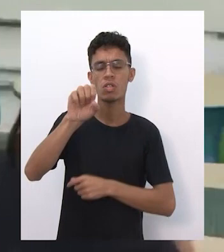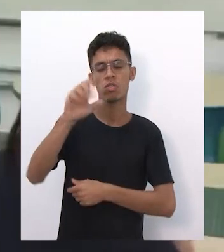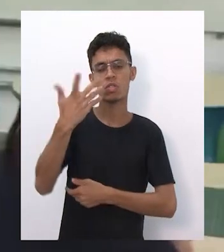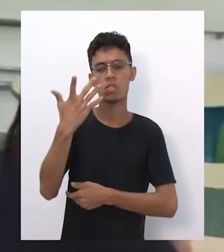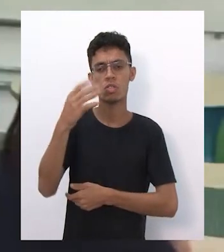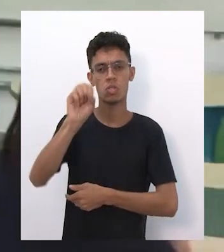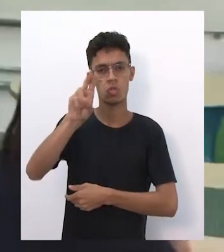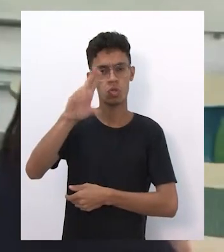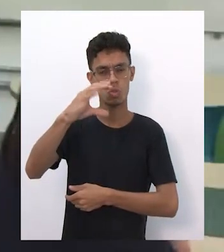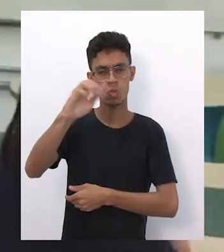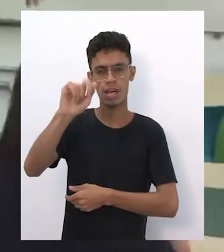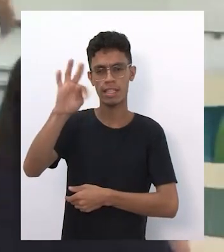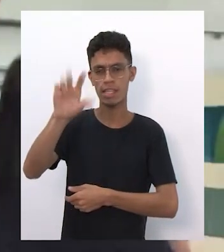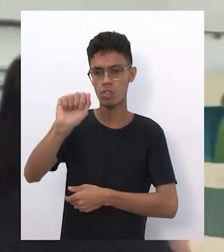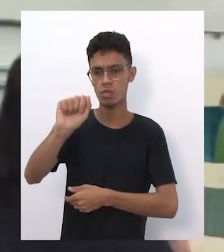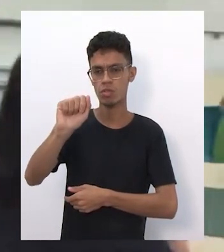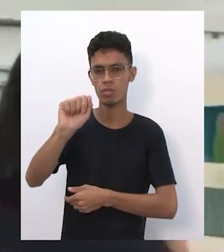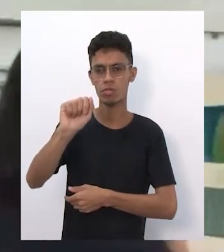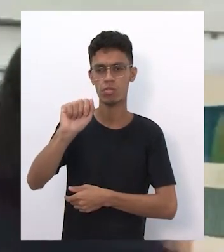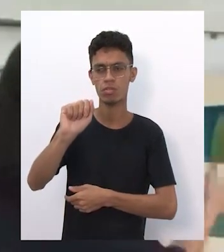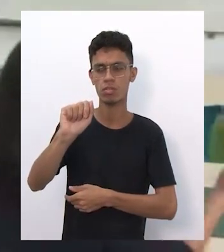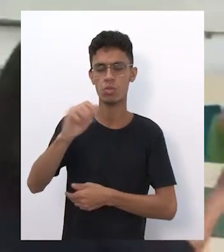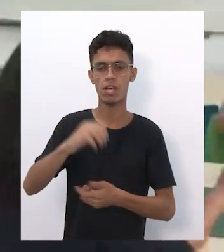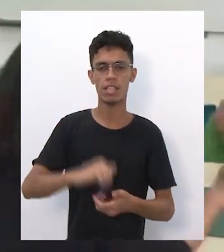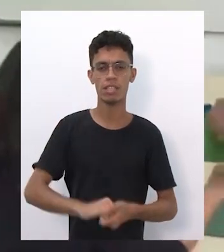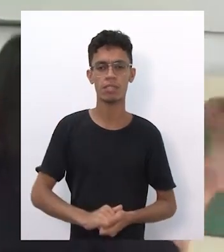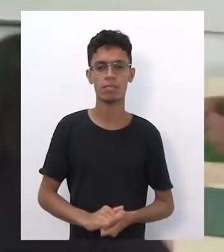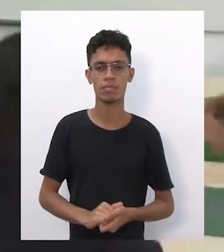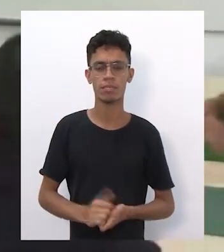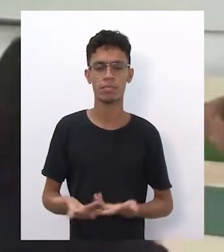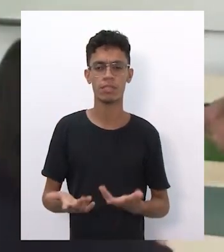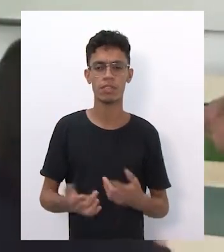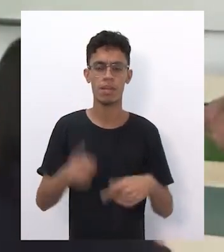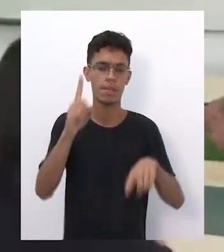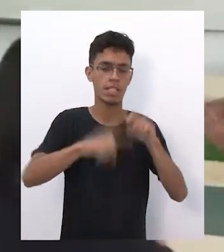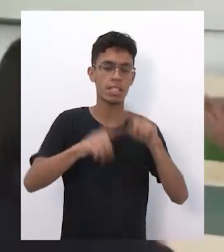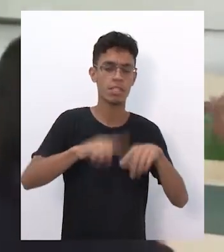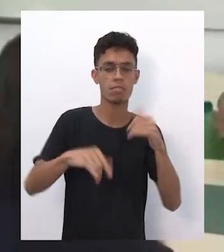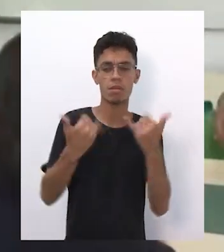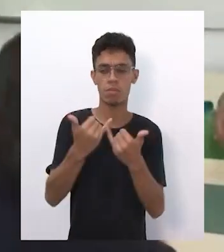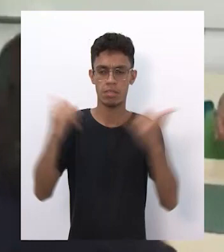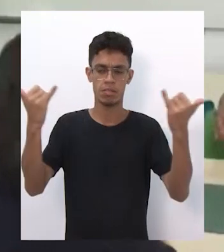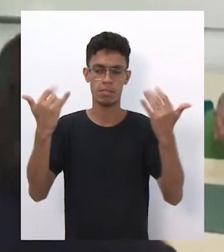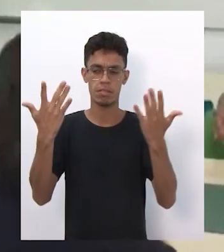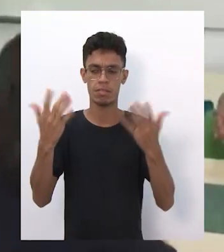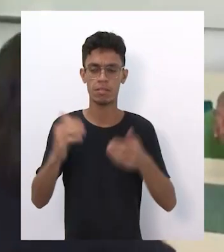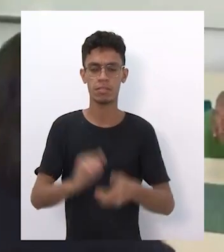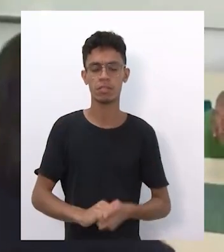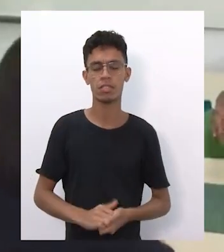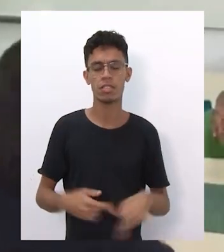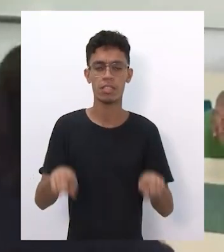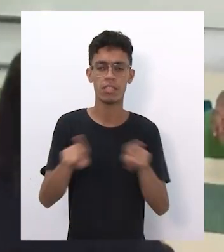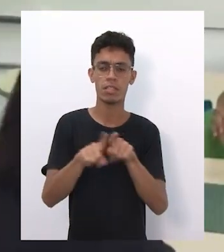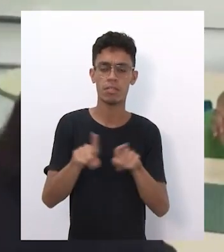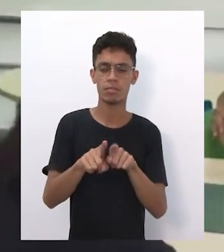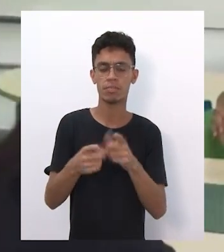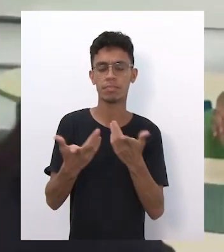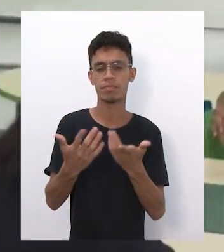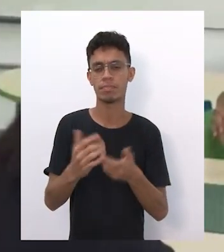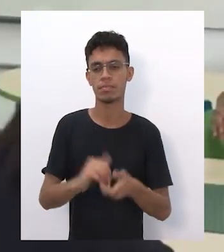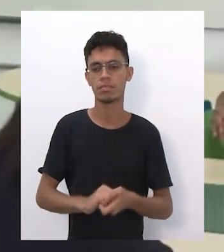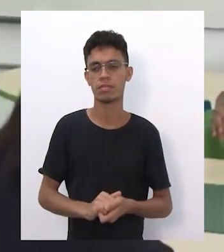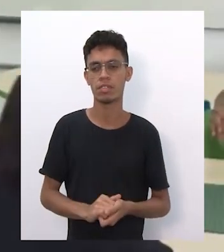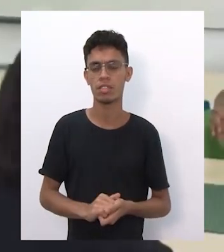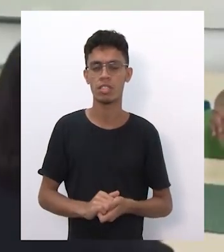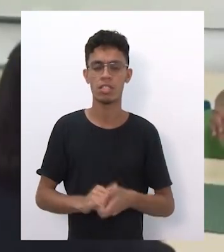atrás de vocês ali, podem ver, garrafas PETs, material de elétrica e eletrônica também. Então, aqui é